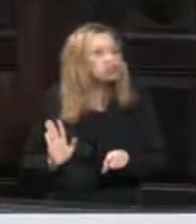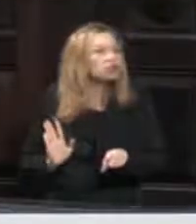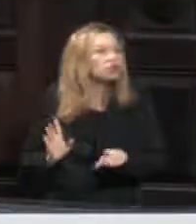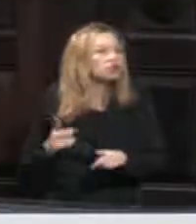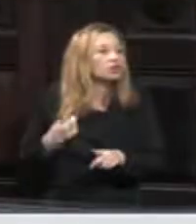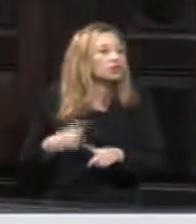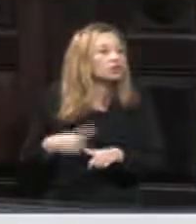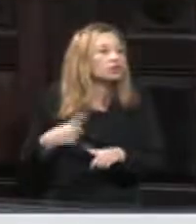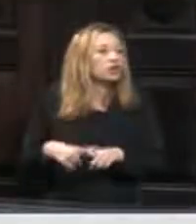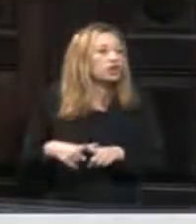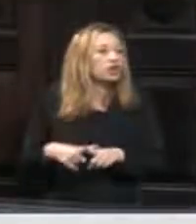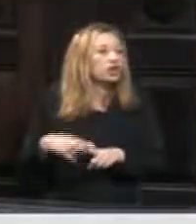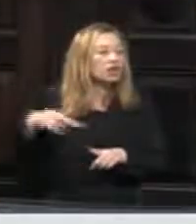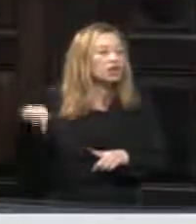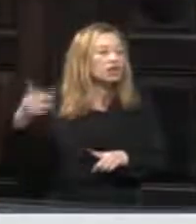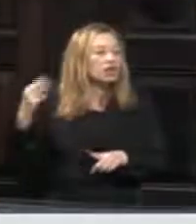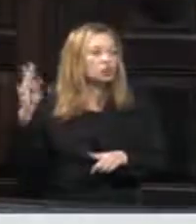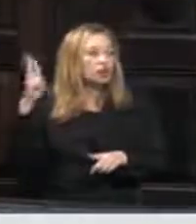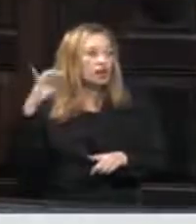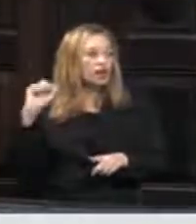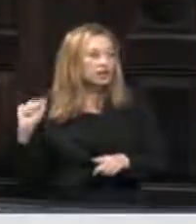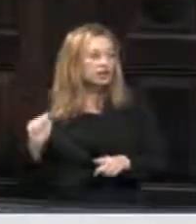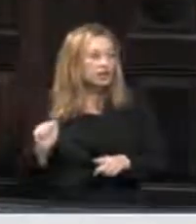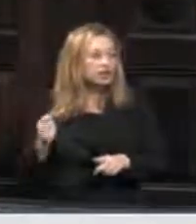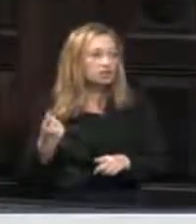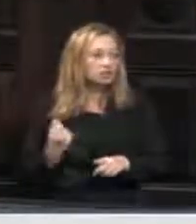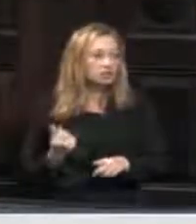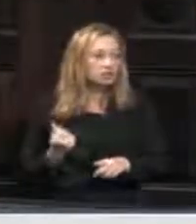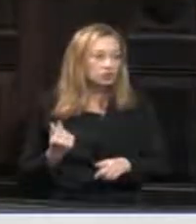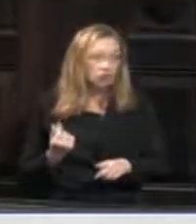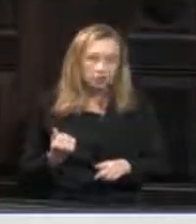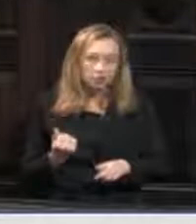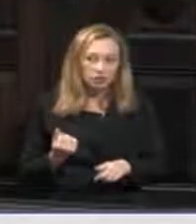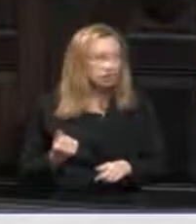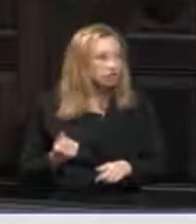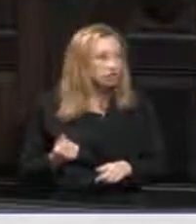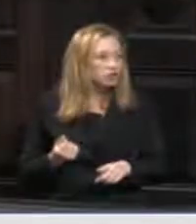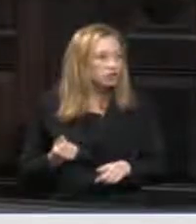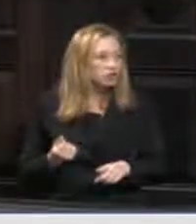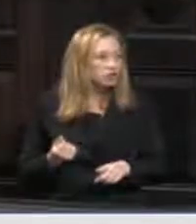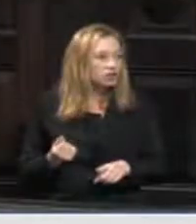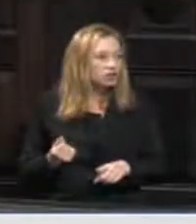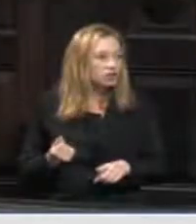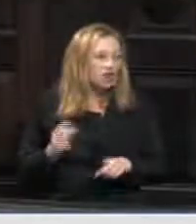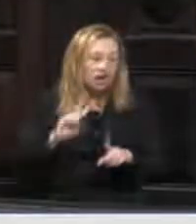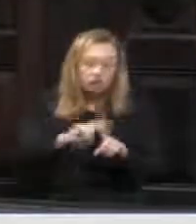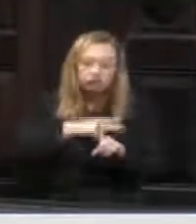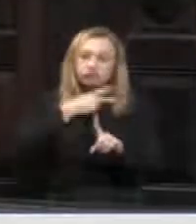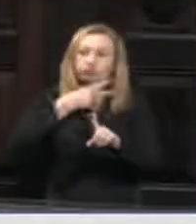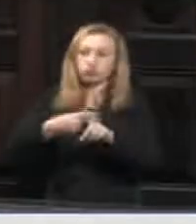porque a natureza do capital, deputado Sariafini, é